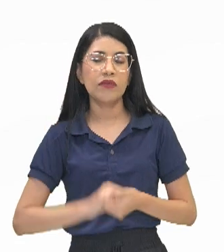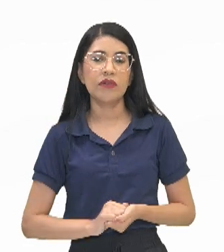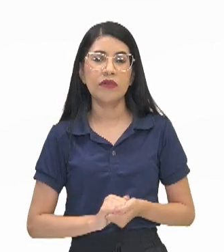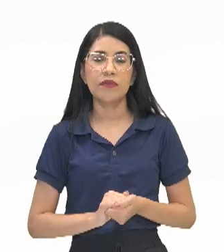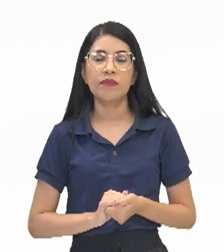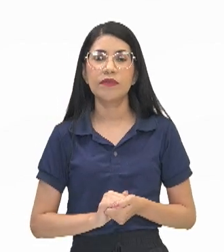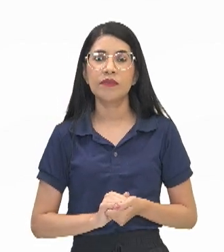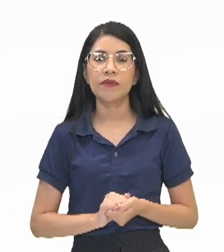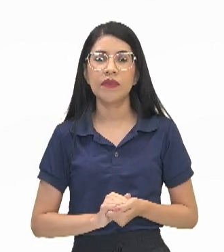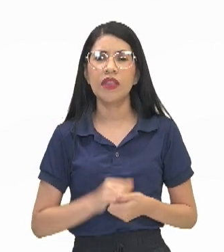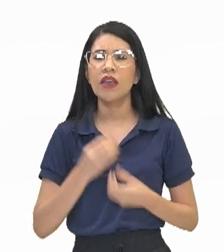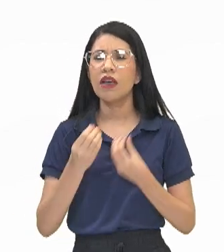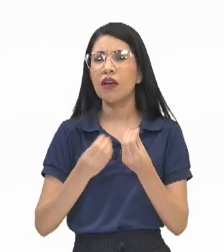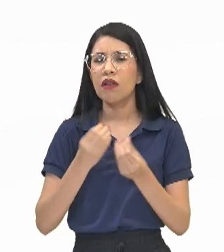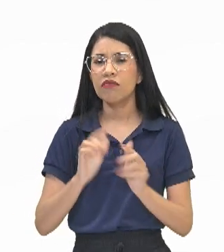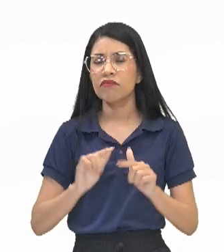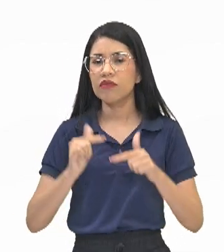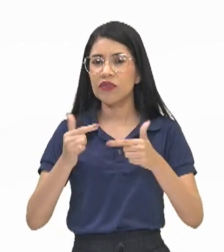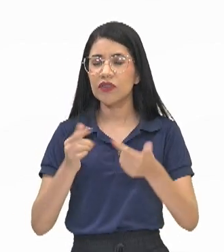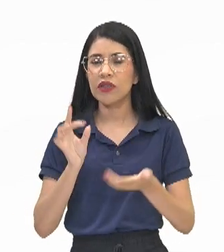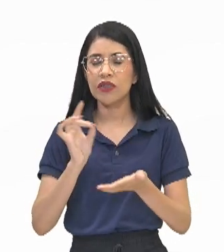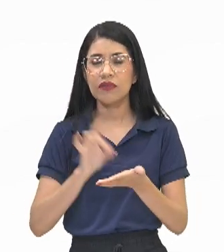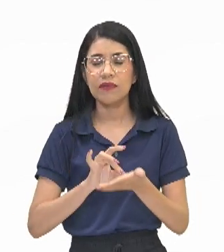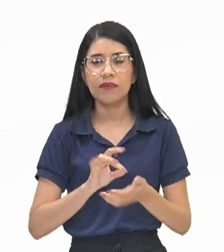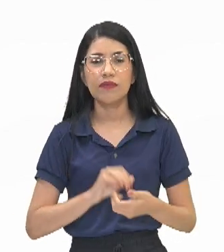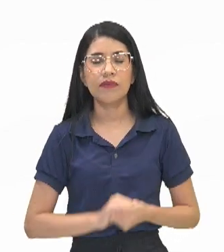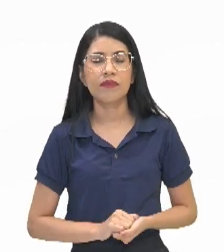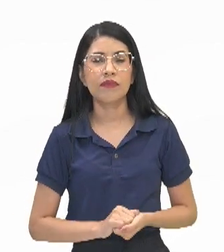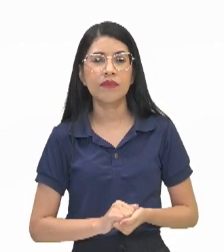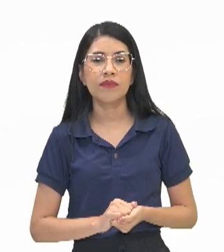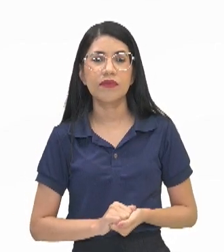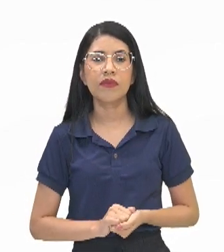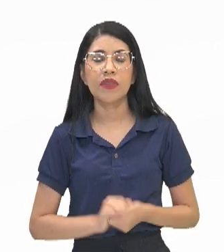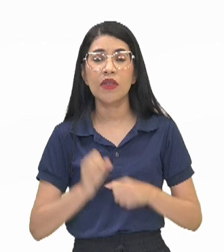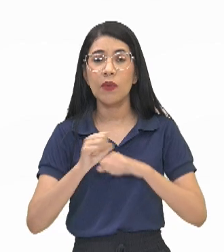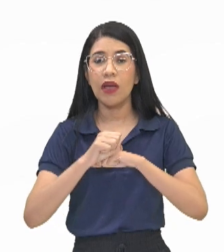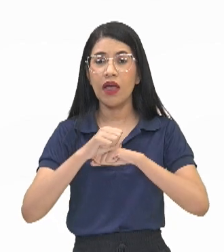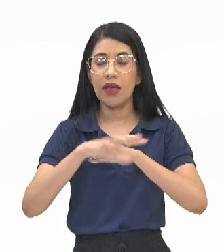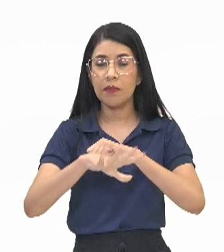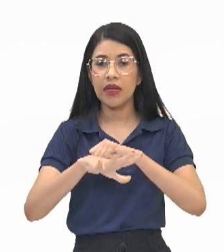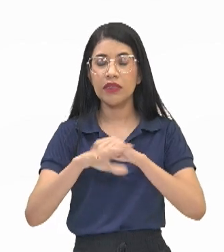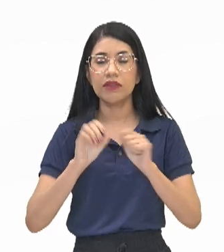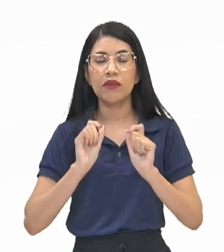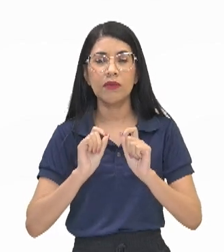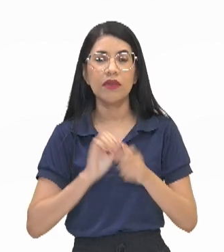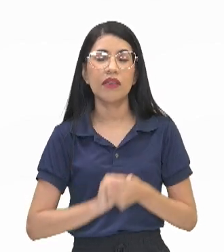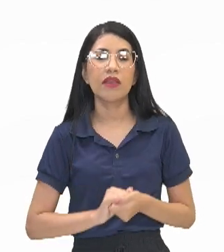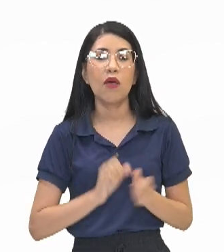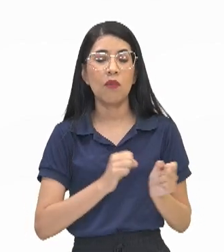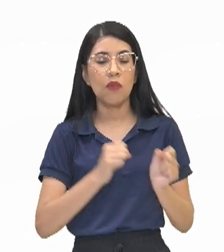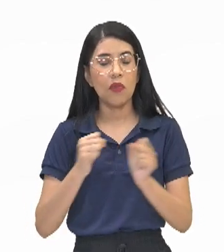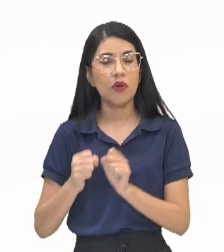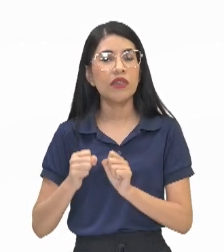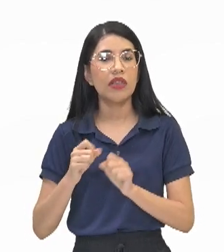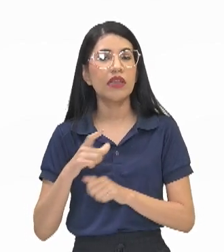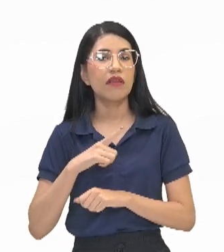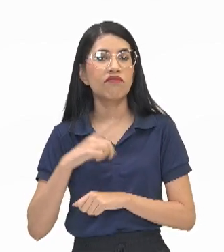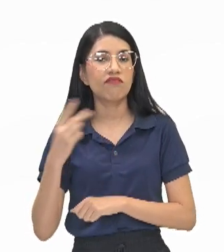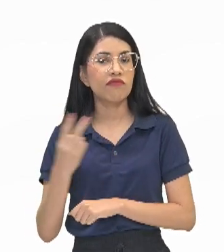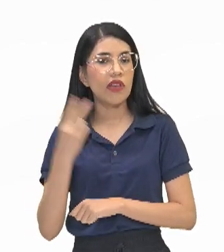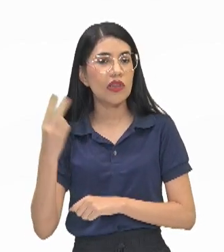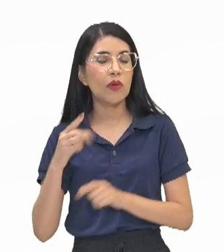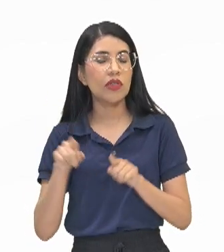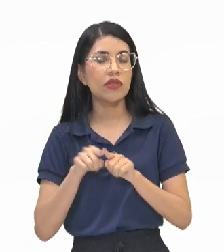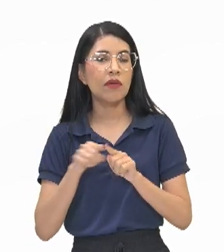E como é que funciona isso? Então vamos ver. Com a mídia, o poder se impõe valores e modelos